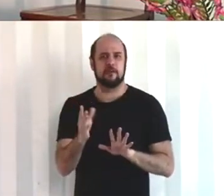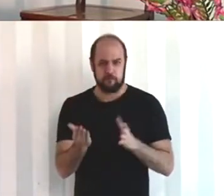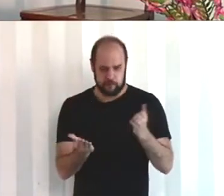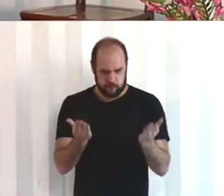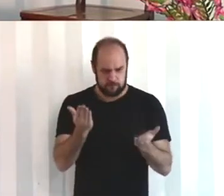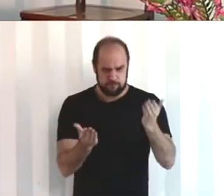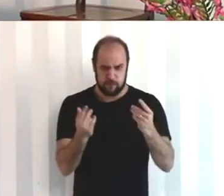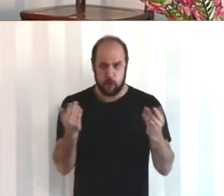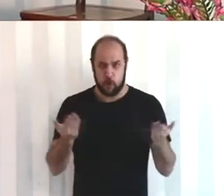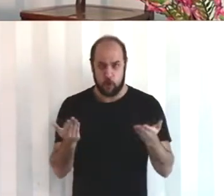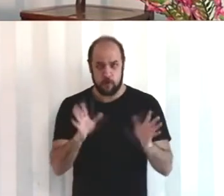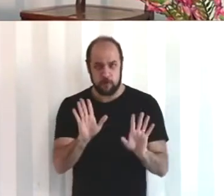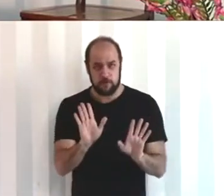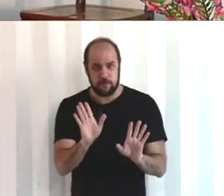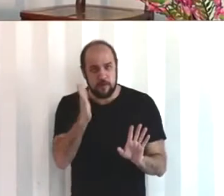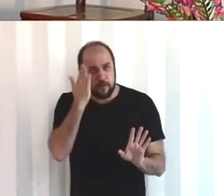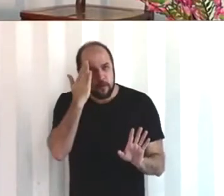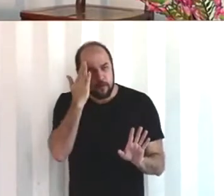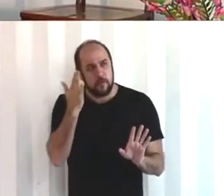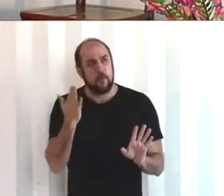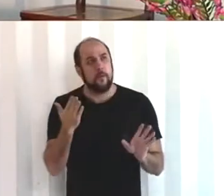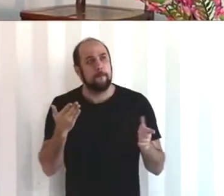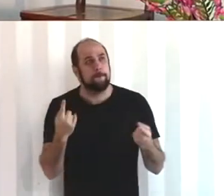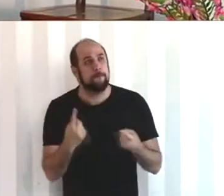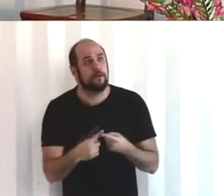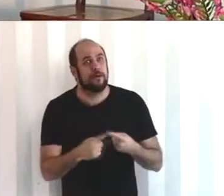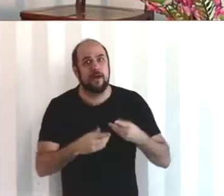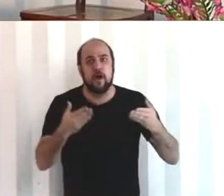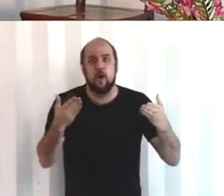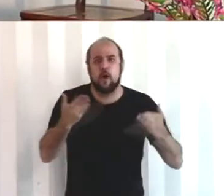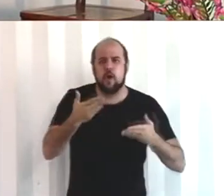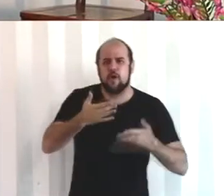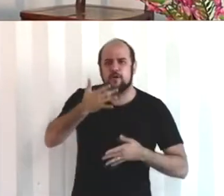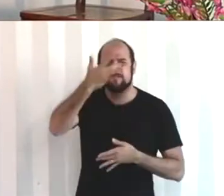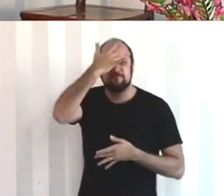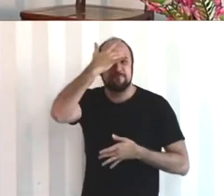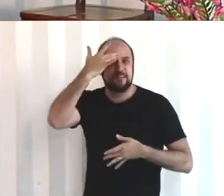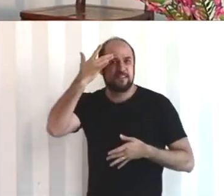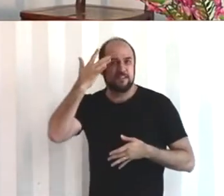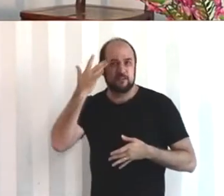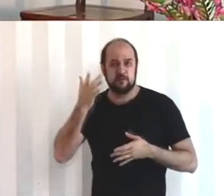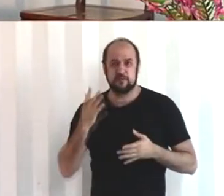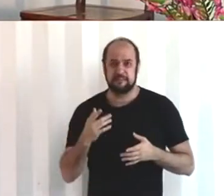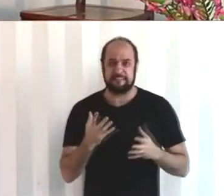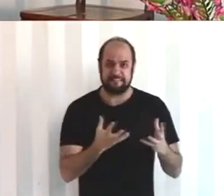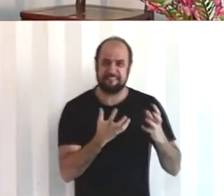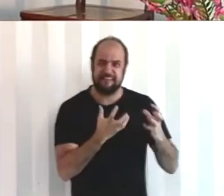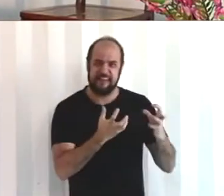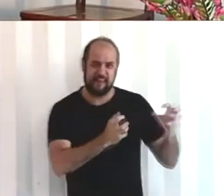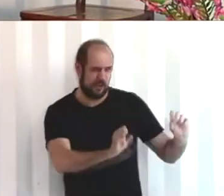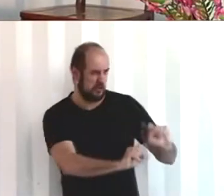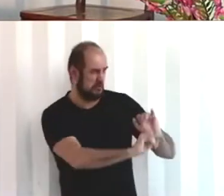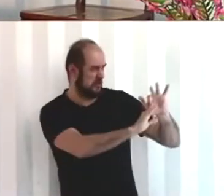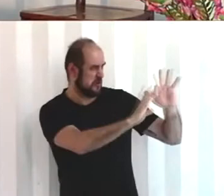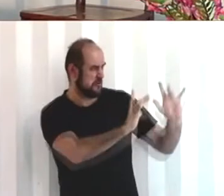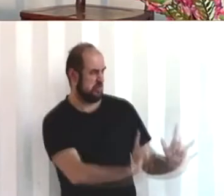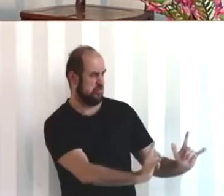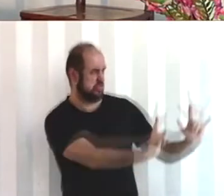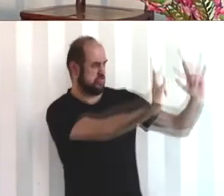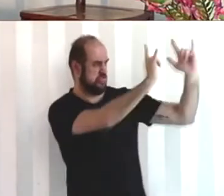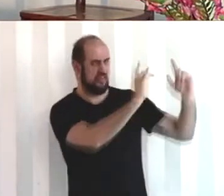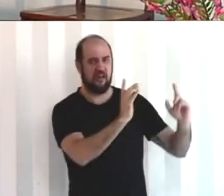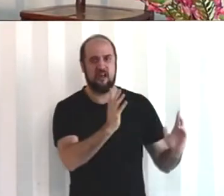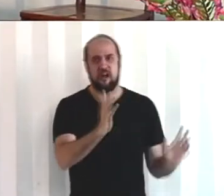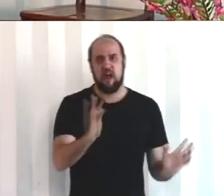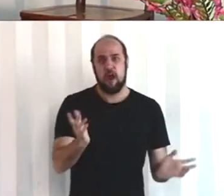Porque hoje ainda existem pessoas que estão dedicando a glória a edifícios, a instituições, a